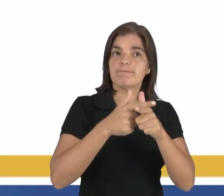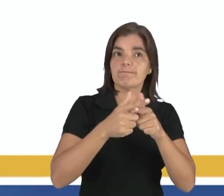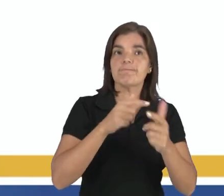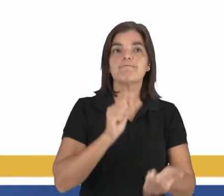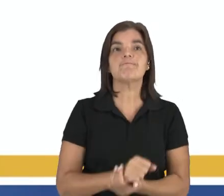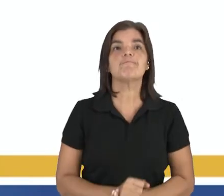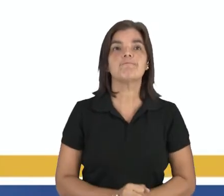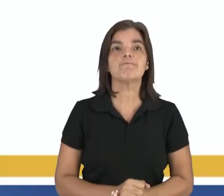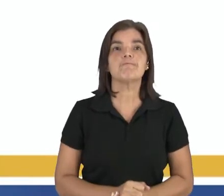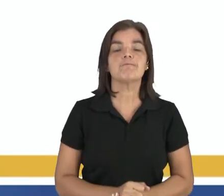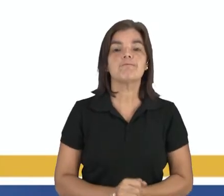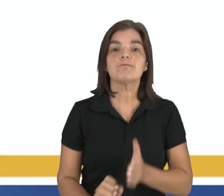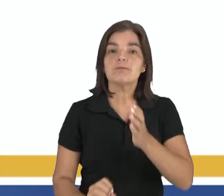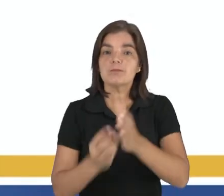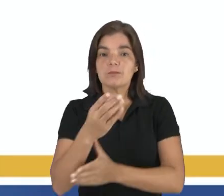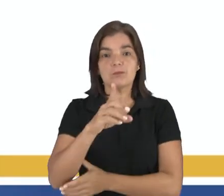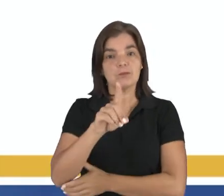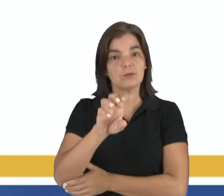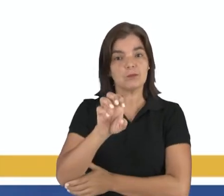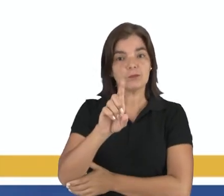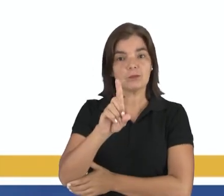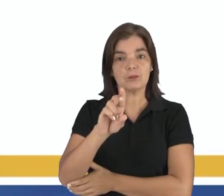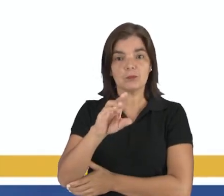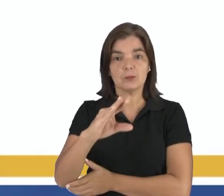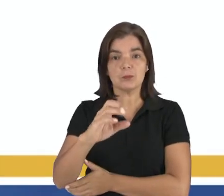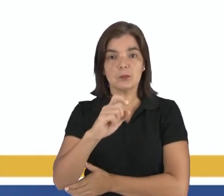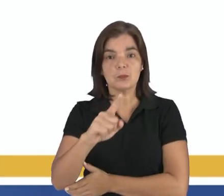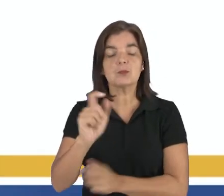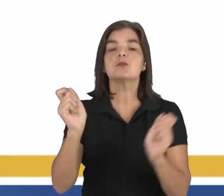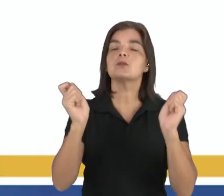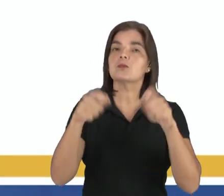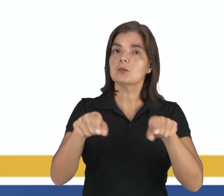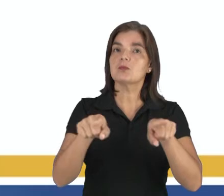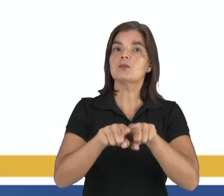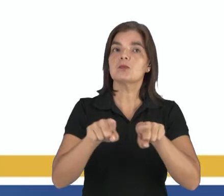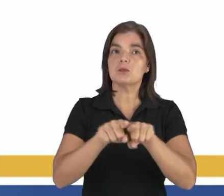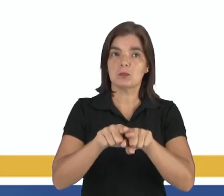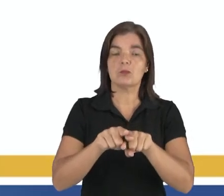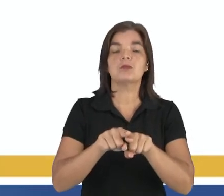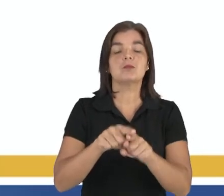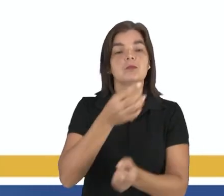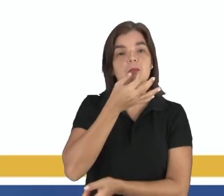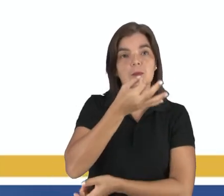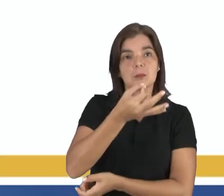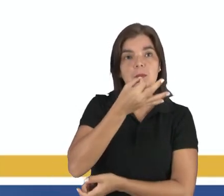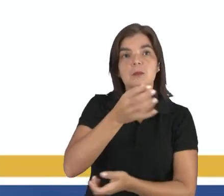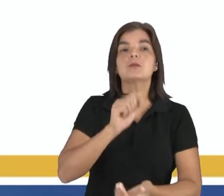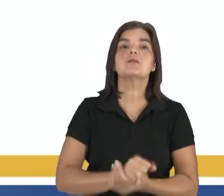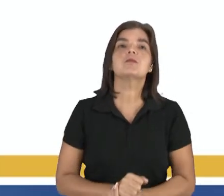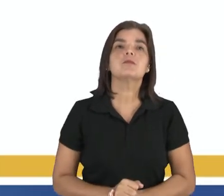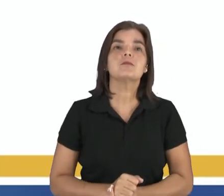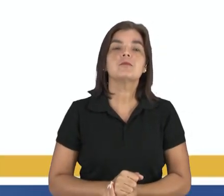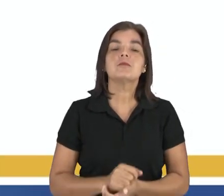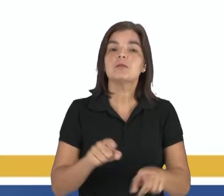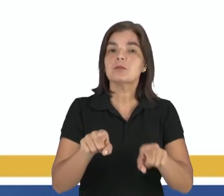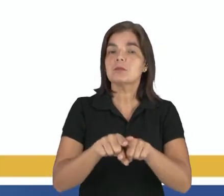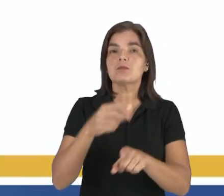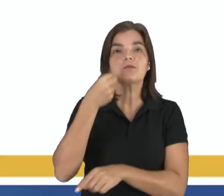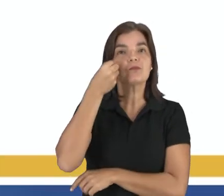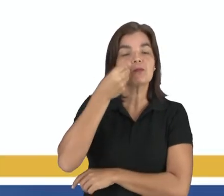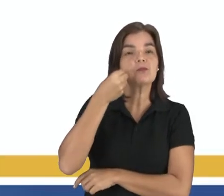problema, a dedução, que é a previsão possível baseada da hipótese, e